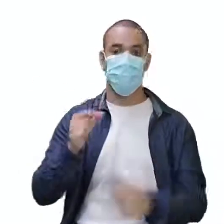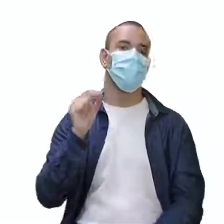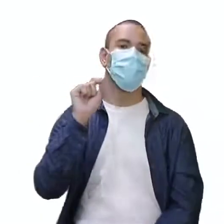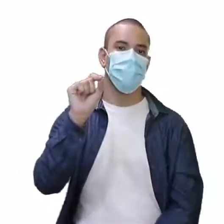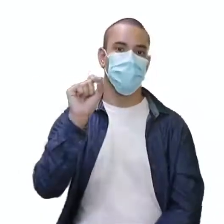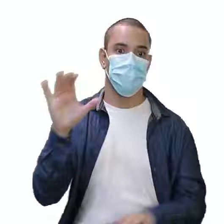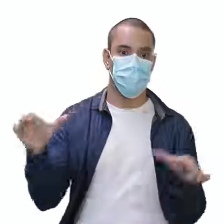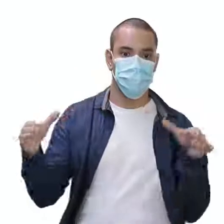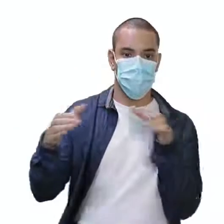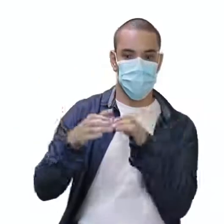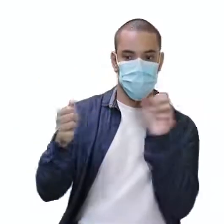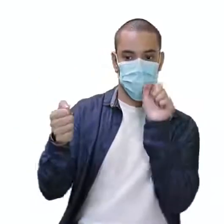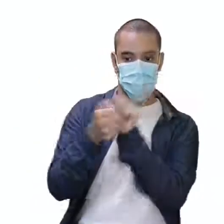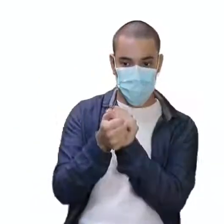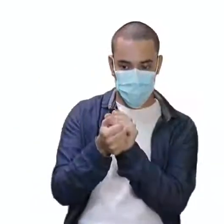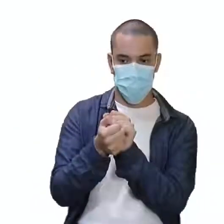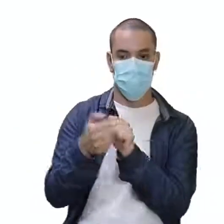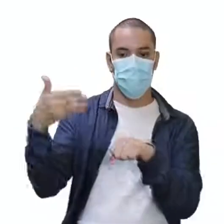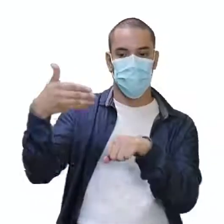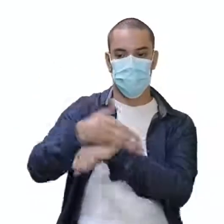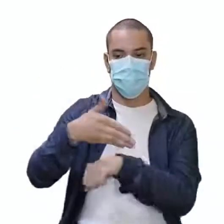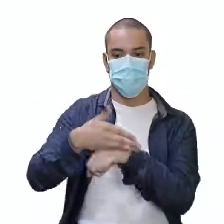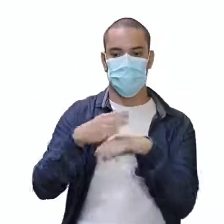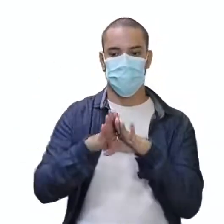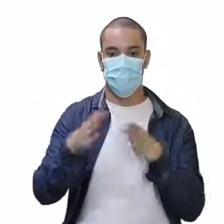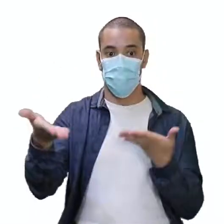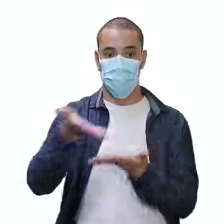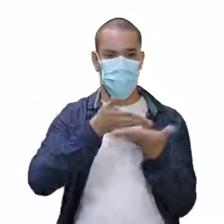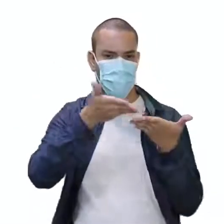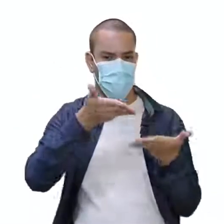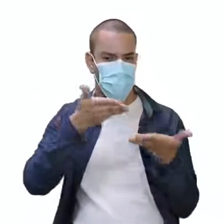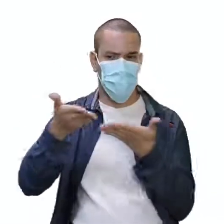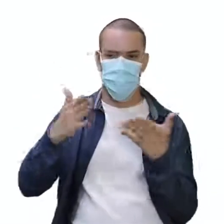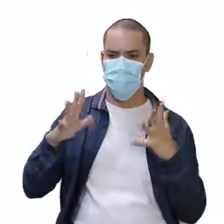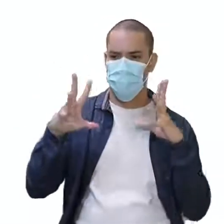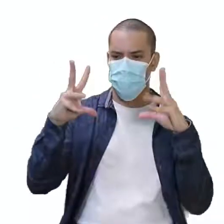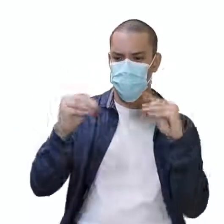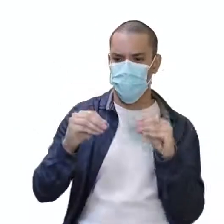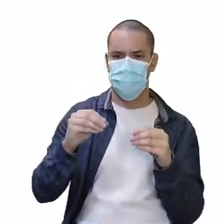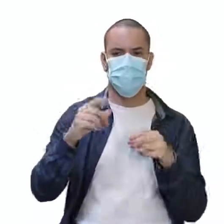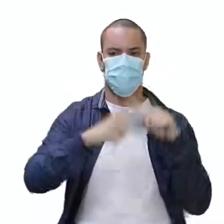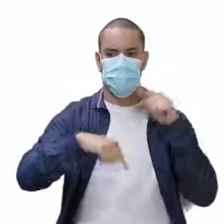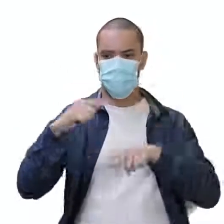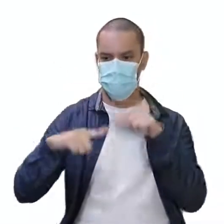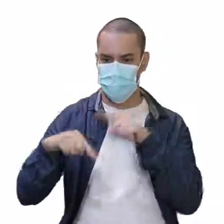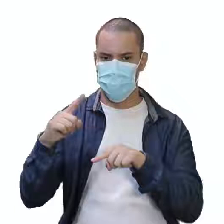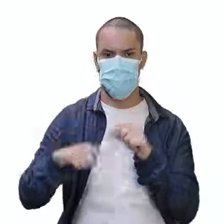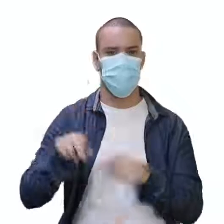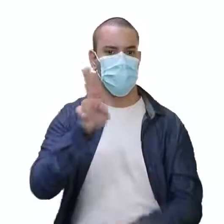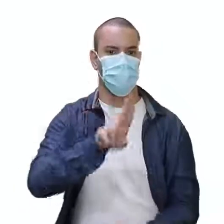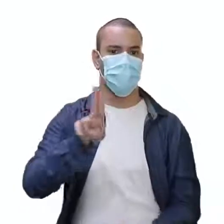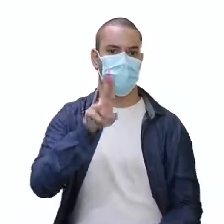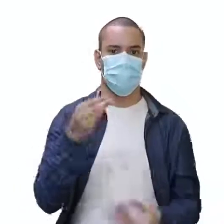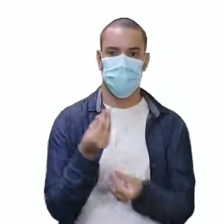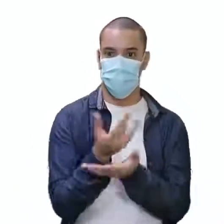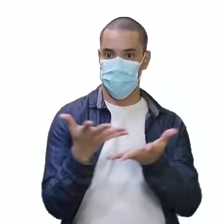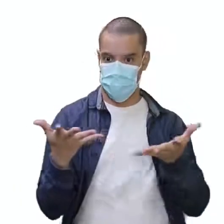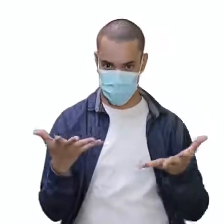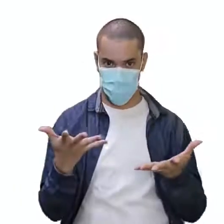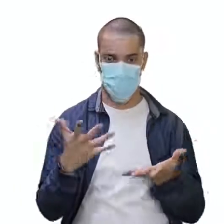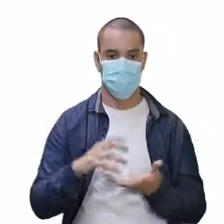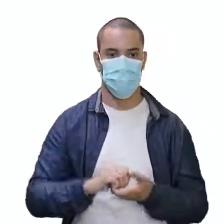Nessa junção, participando e interagindo de todos os recursos também que eles estão disponibilizando desse